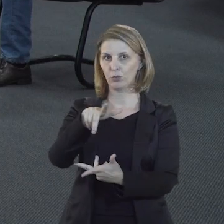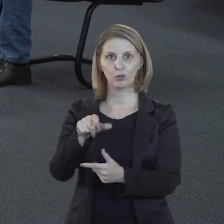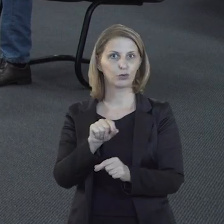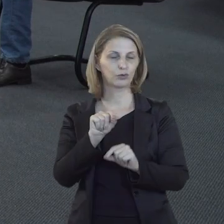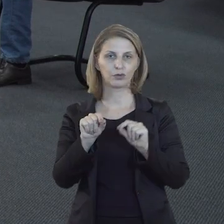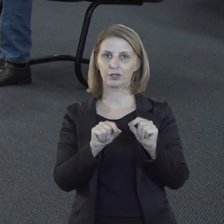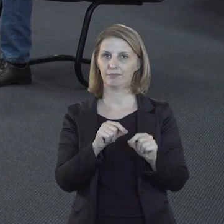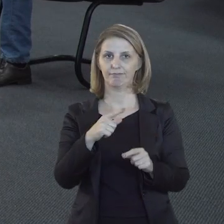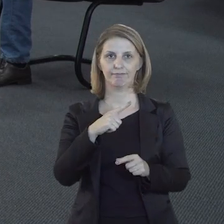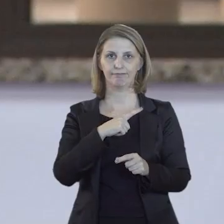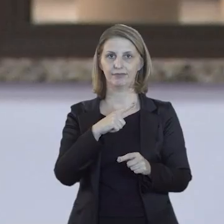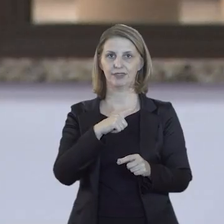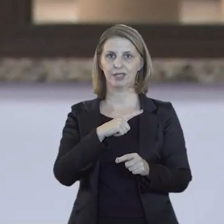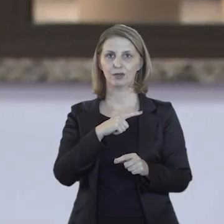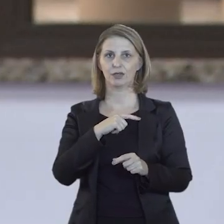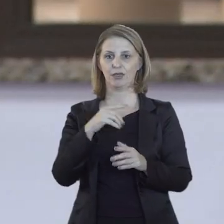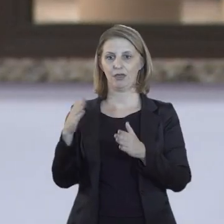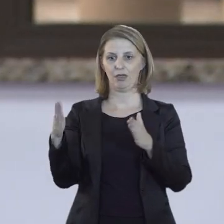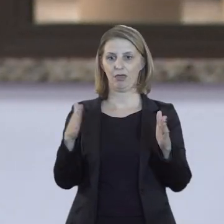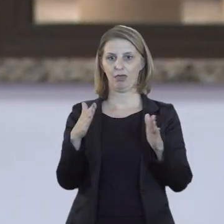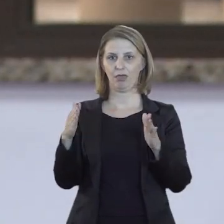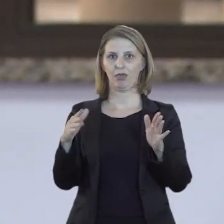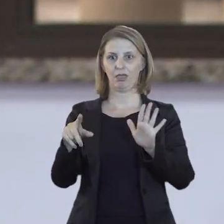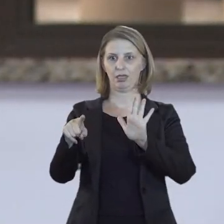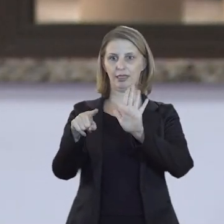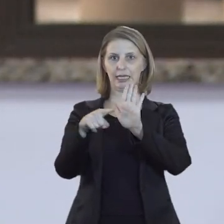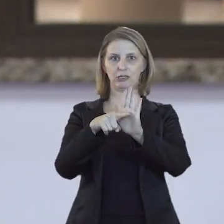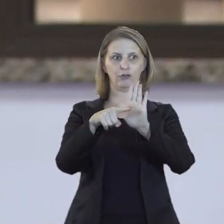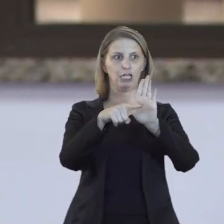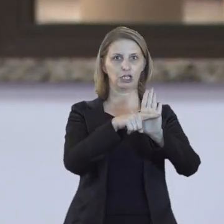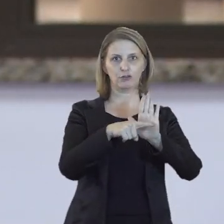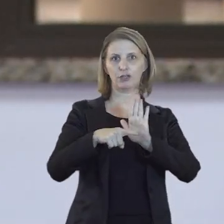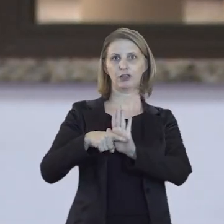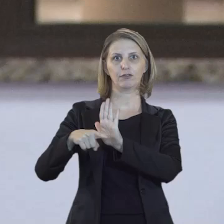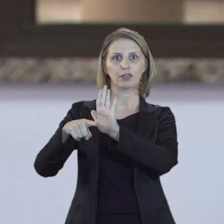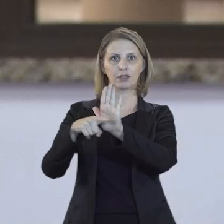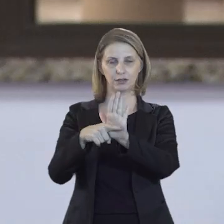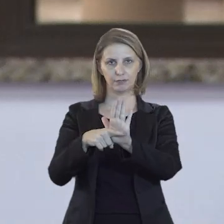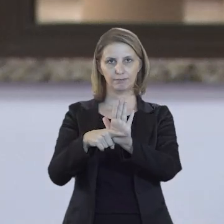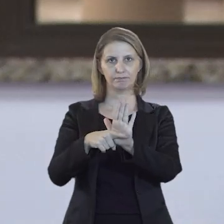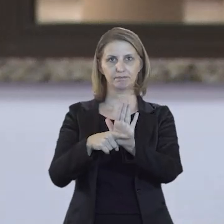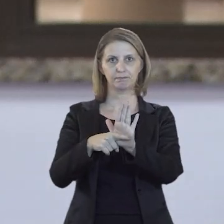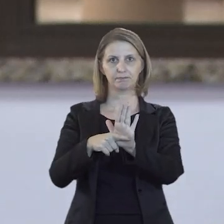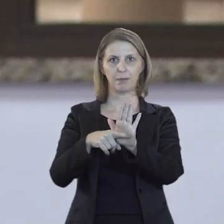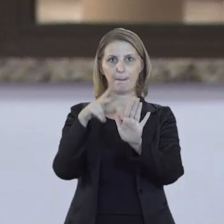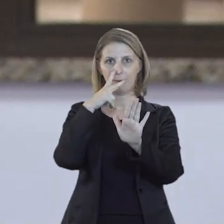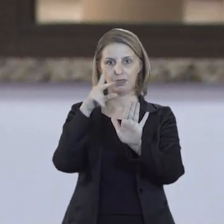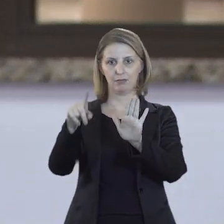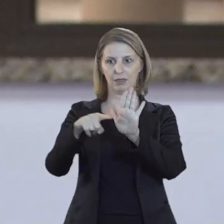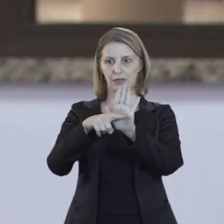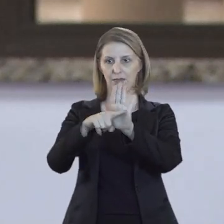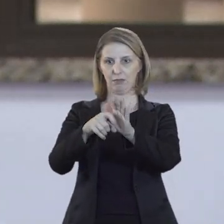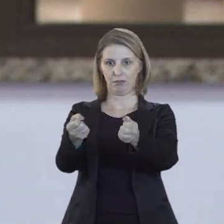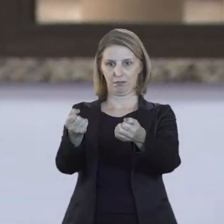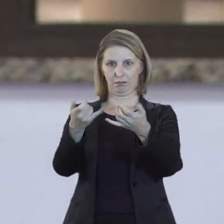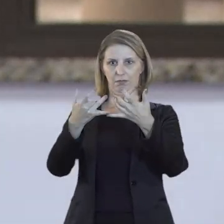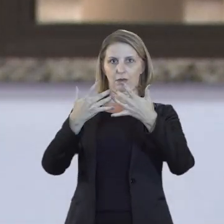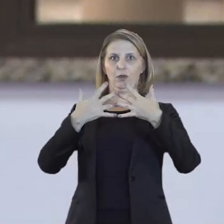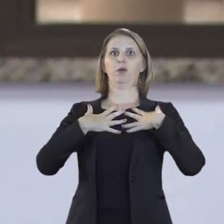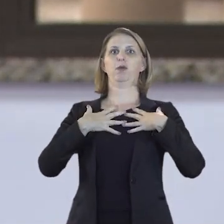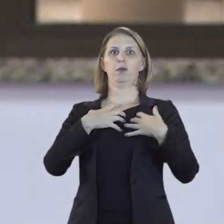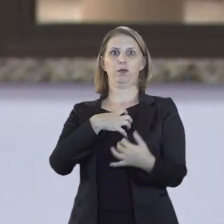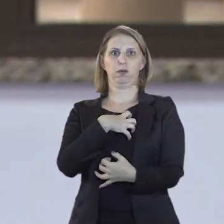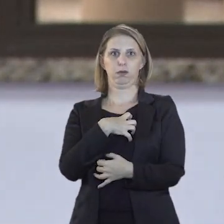por um momento no planeta, né, em que a gente tem uma onda de negatividade muito forte. E essa onda ela acaba